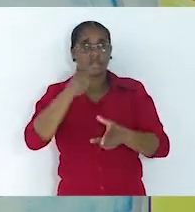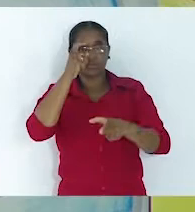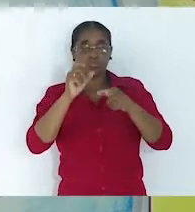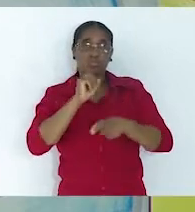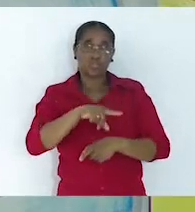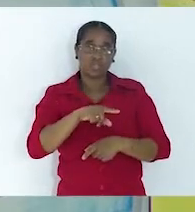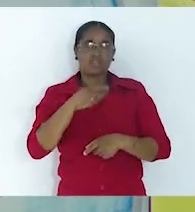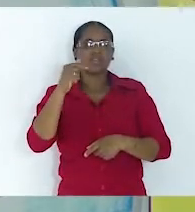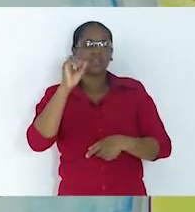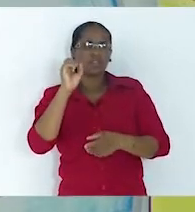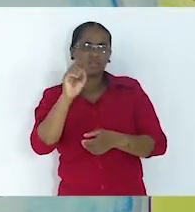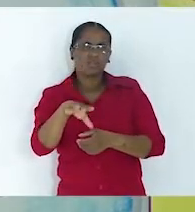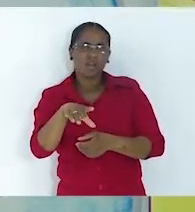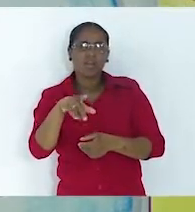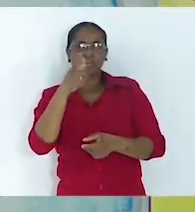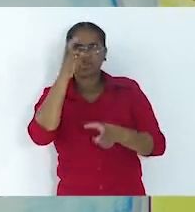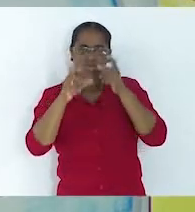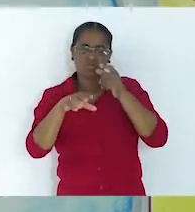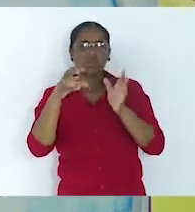imagem é muitíssimo importante também.